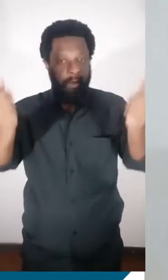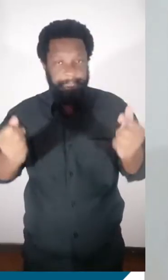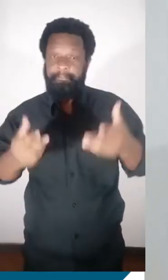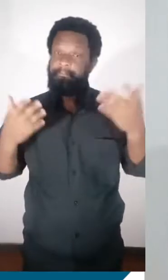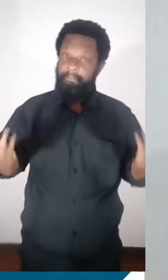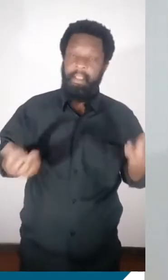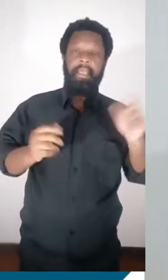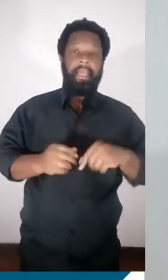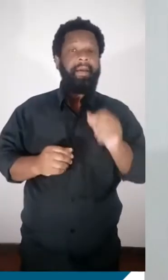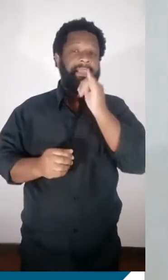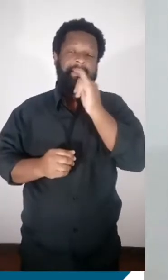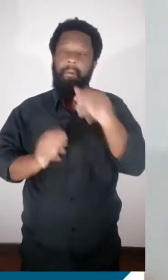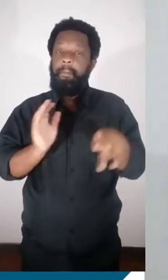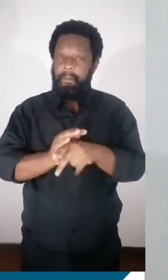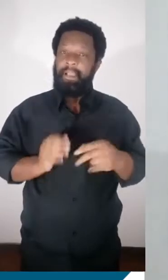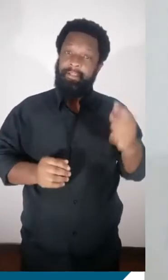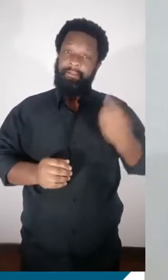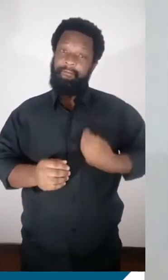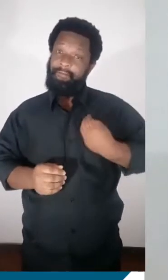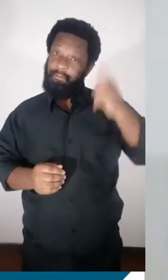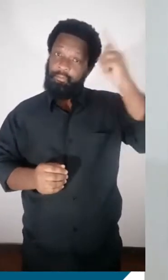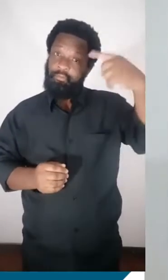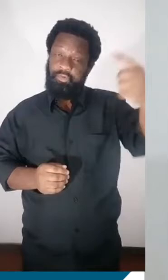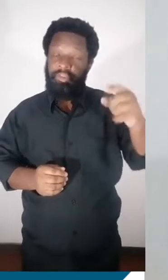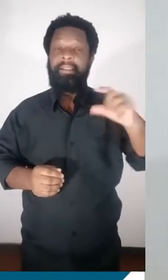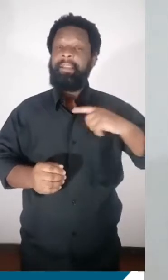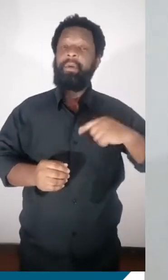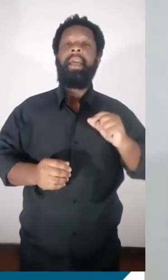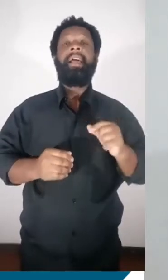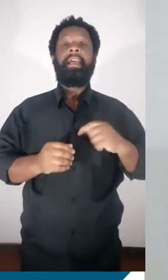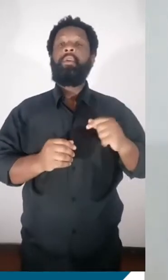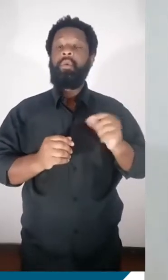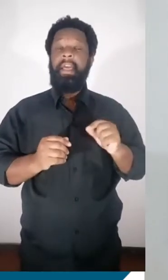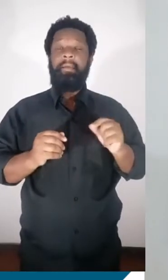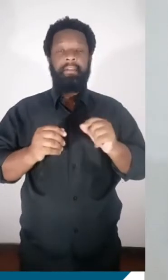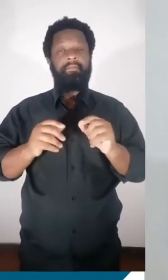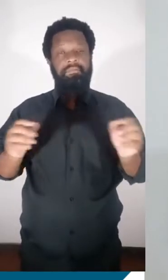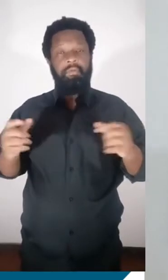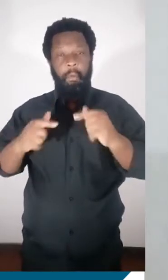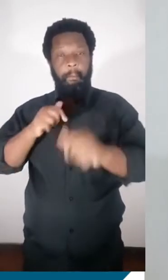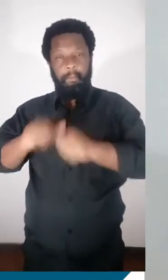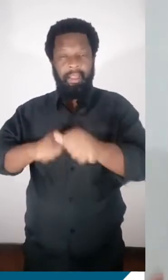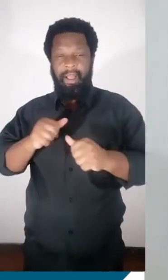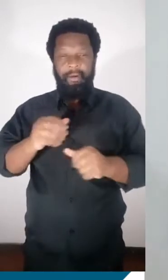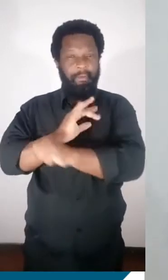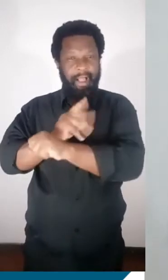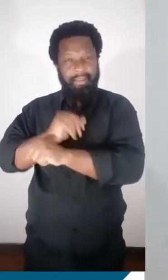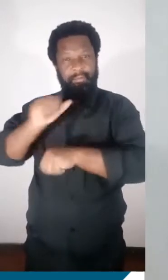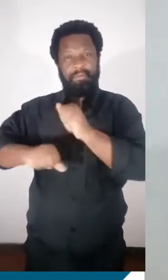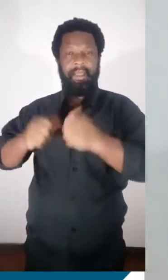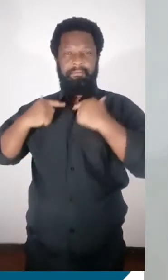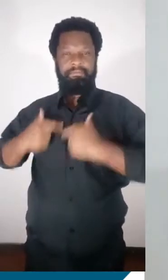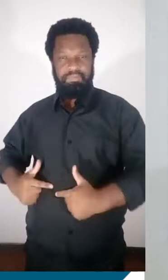bem? Então, isso daí é uma situação presente no nosso dia a dia envolvendo a neutralização da ação de um